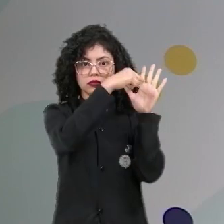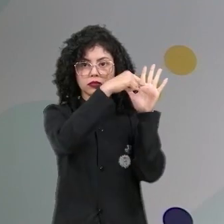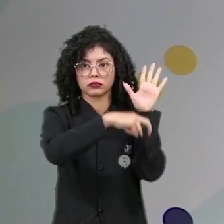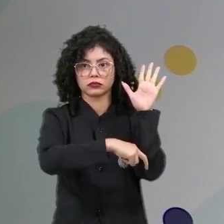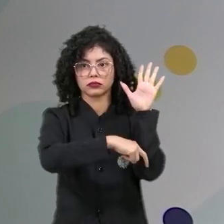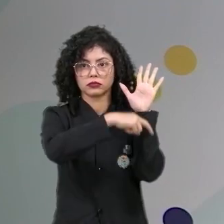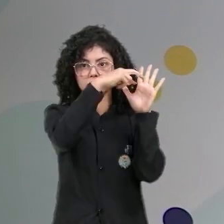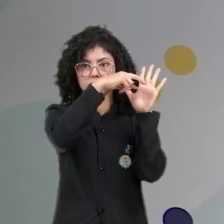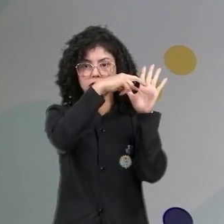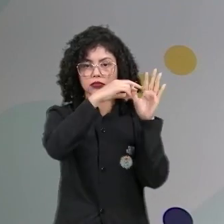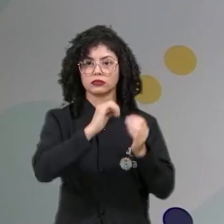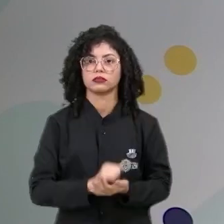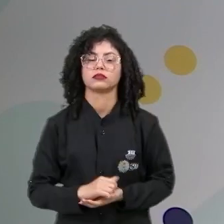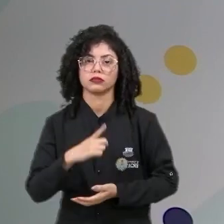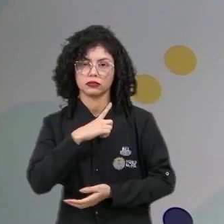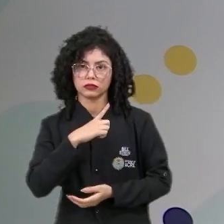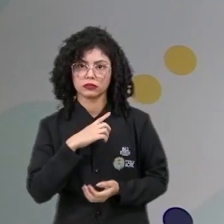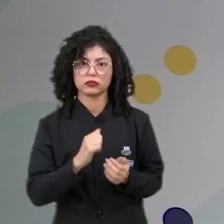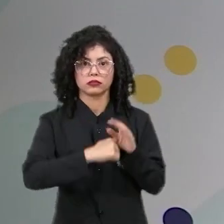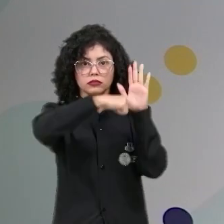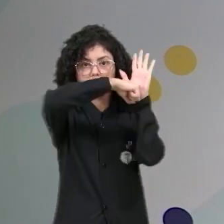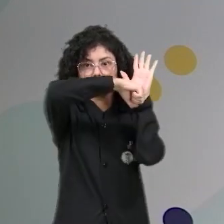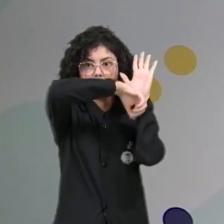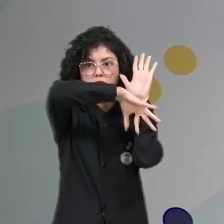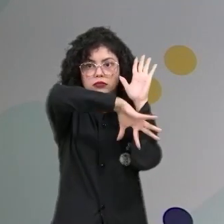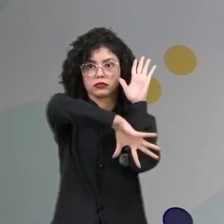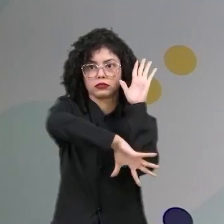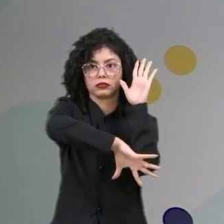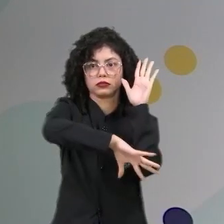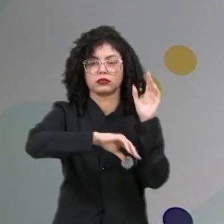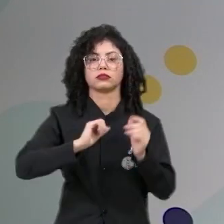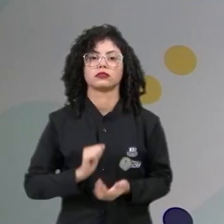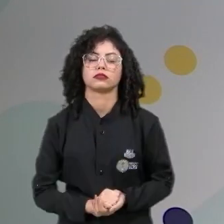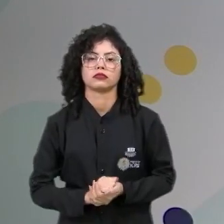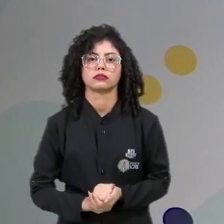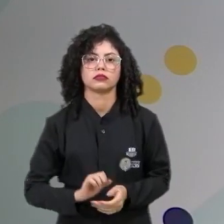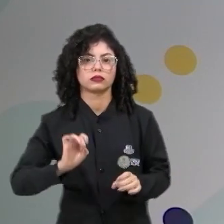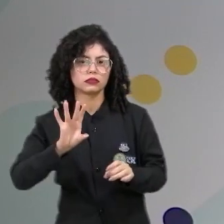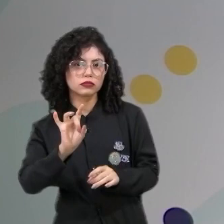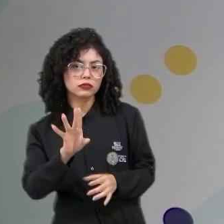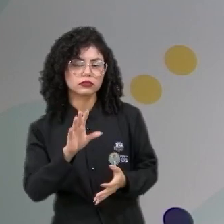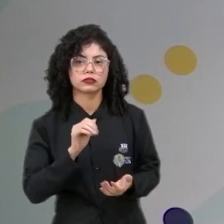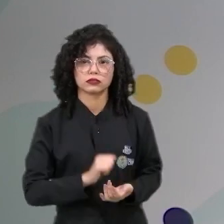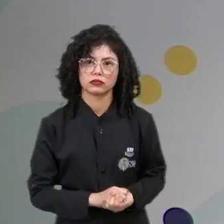tem mais, professor, não tem? Tem os capilares sanguíneos também. Mas vamos ficar com esses mais